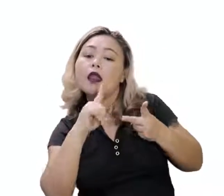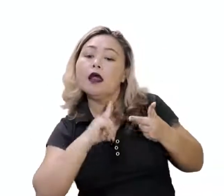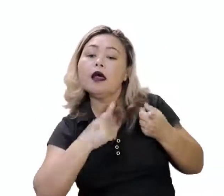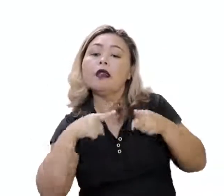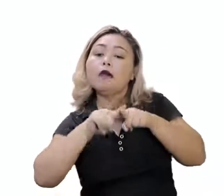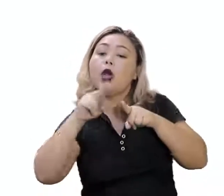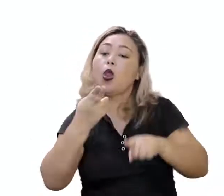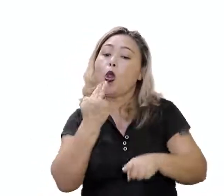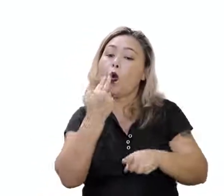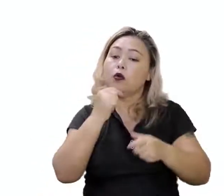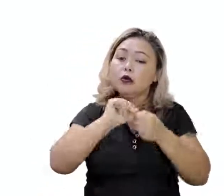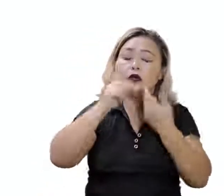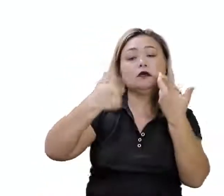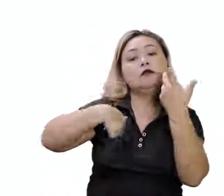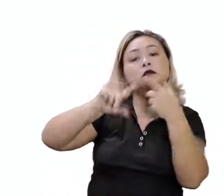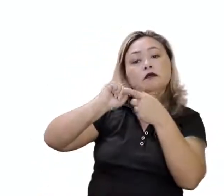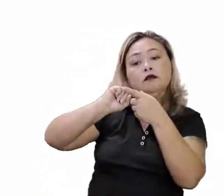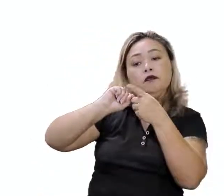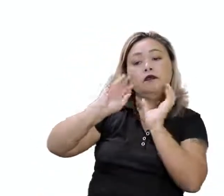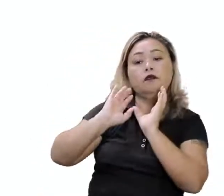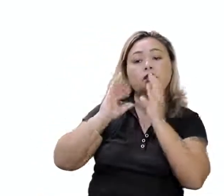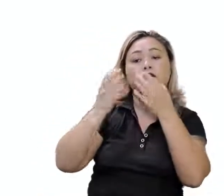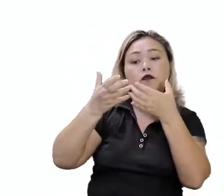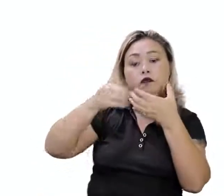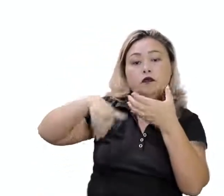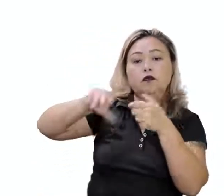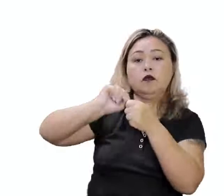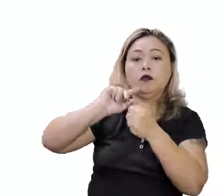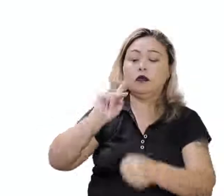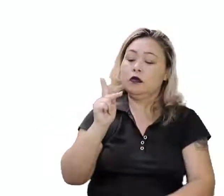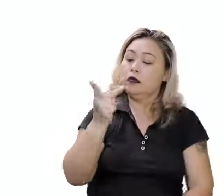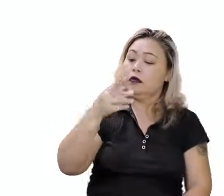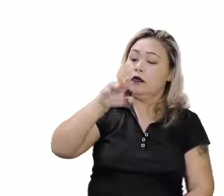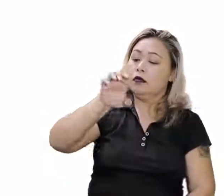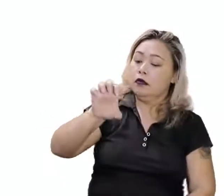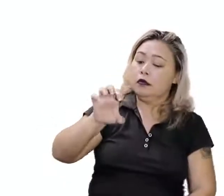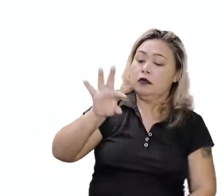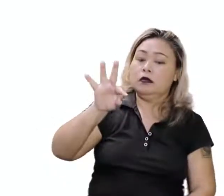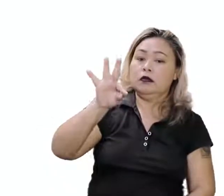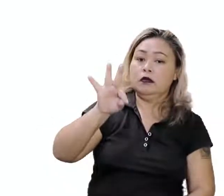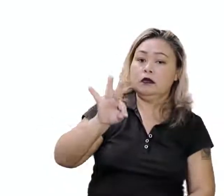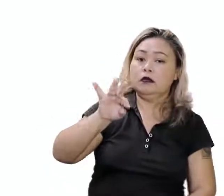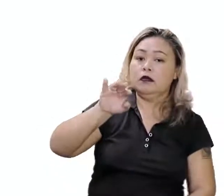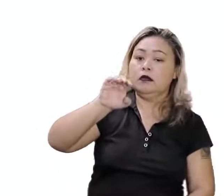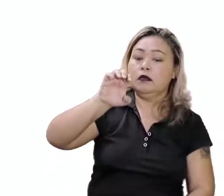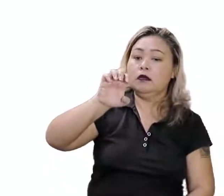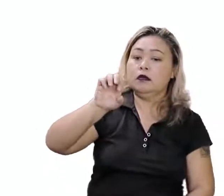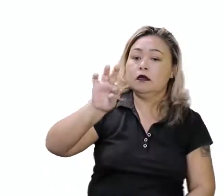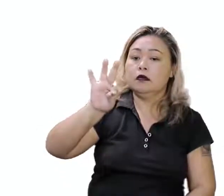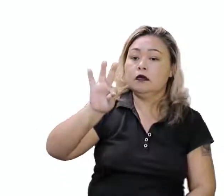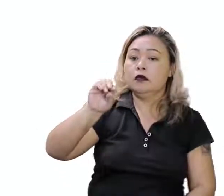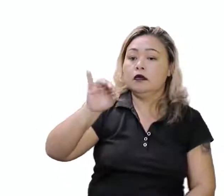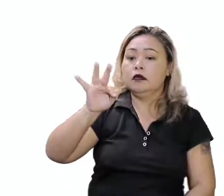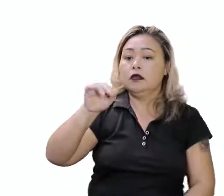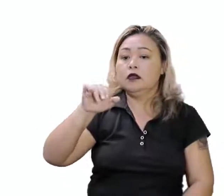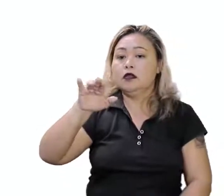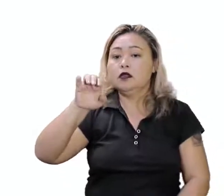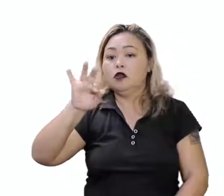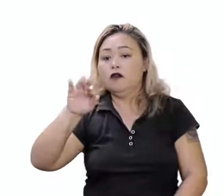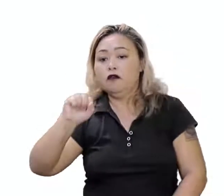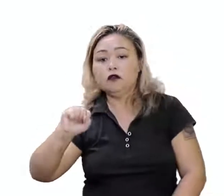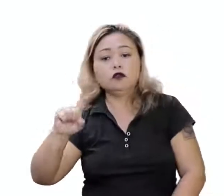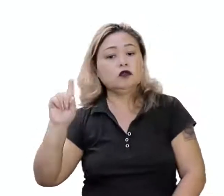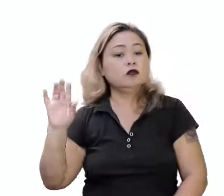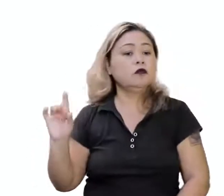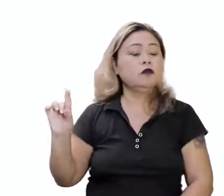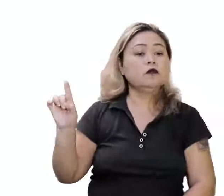e nutrientes. Eles são os seres chamados, identificados como heterótrofos, tá bom? E aqui a gente tem,